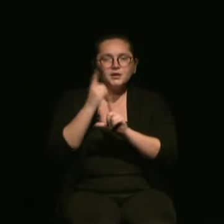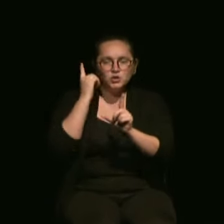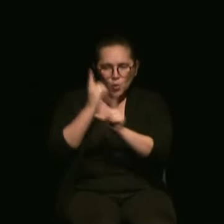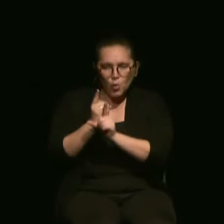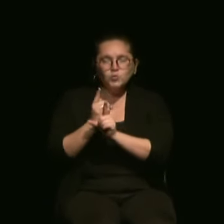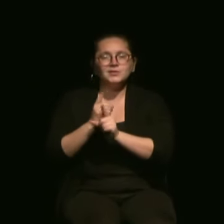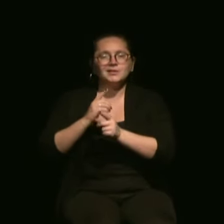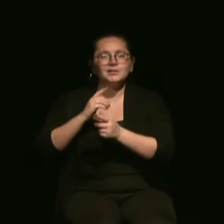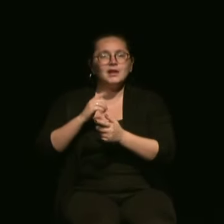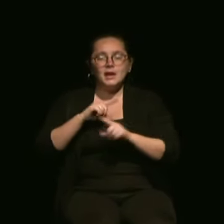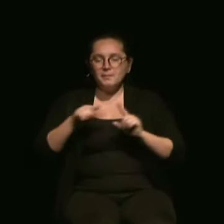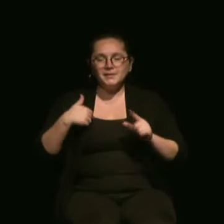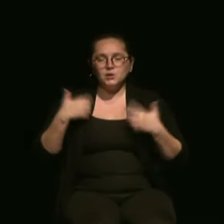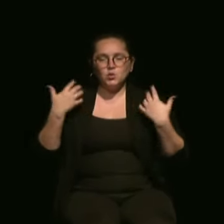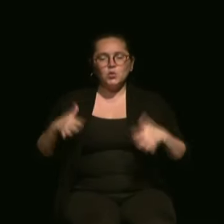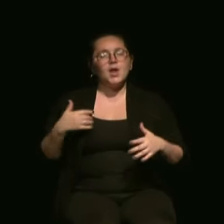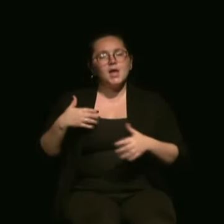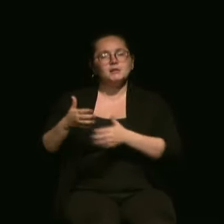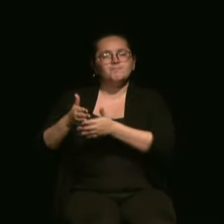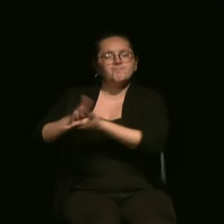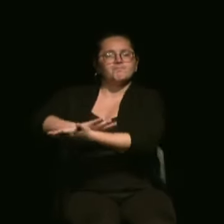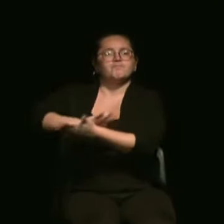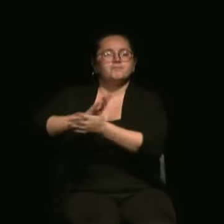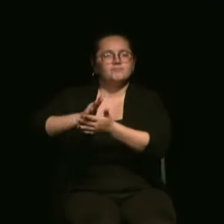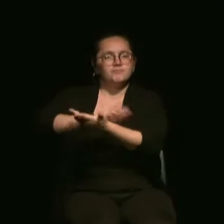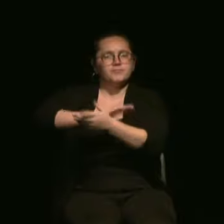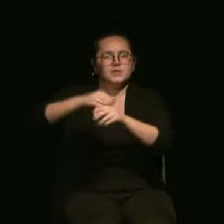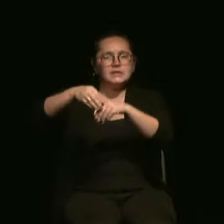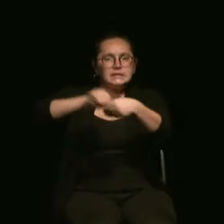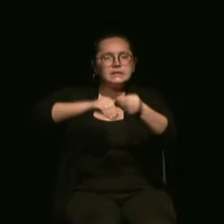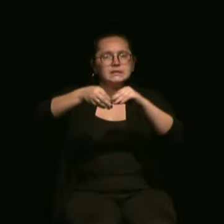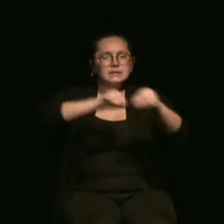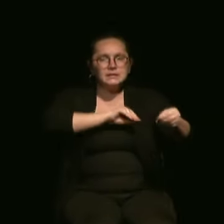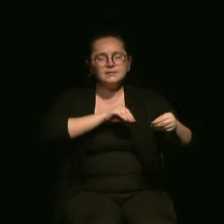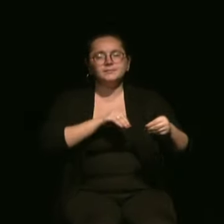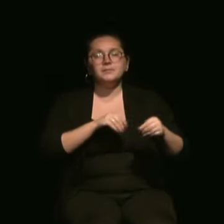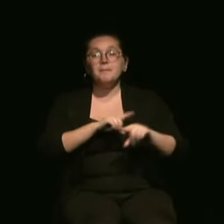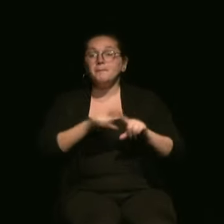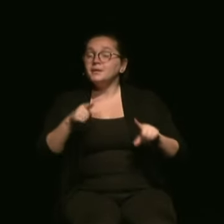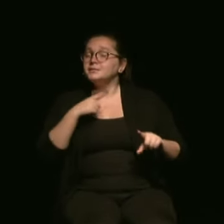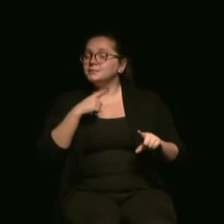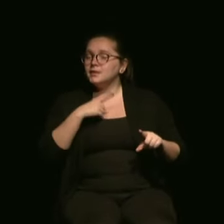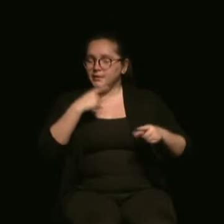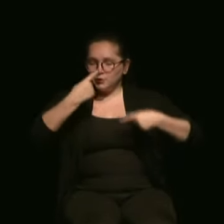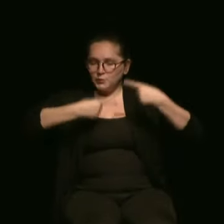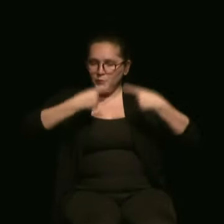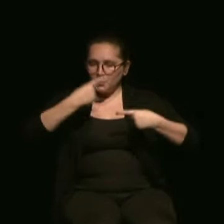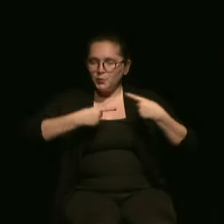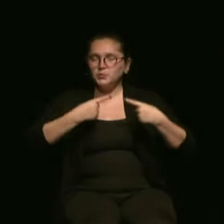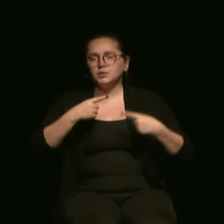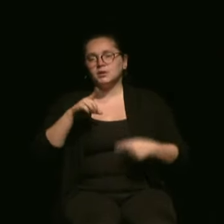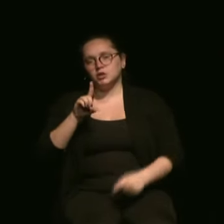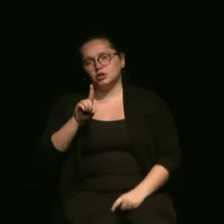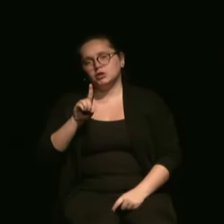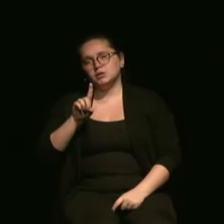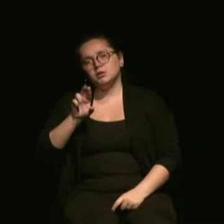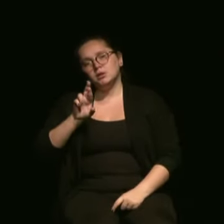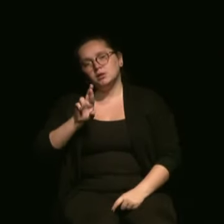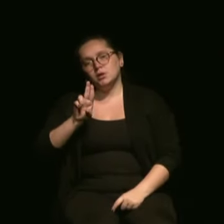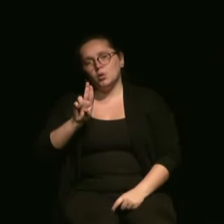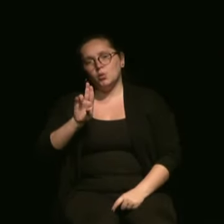ele as destruiria. E aí tem toda uma discussão com Didi Huberman, com